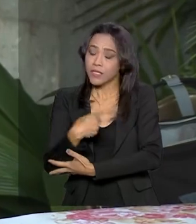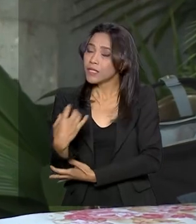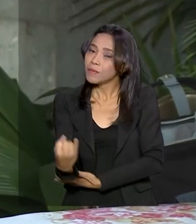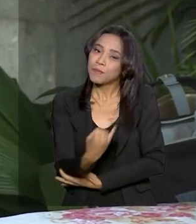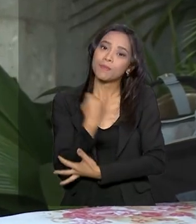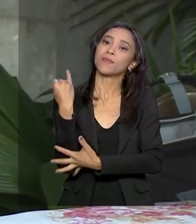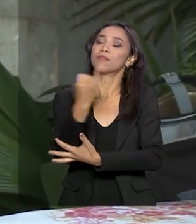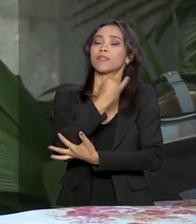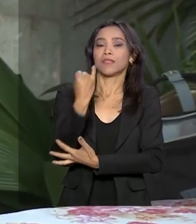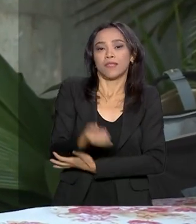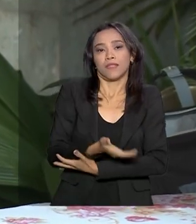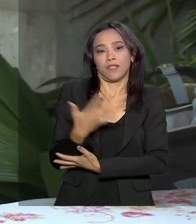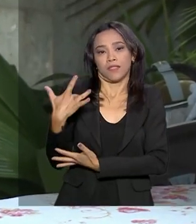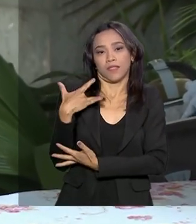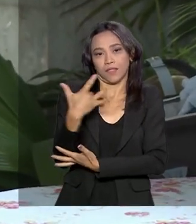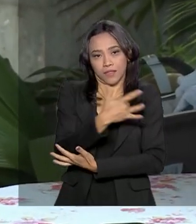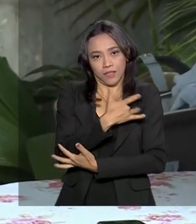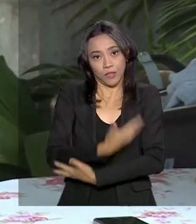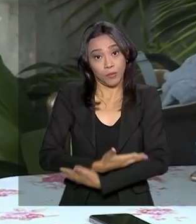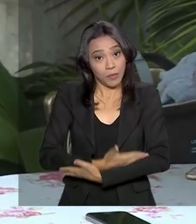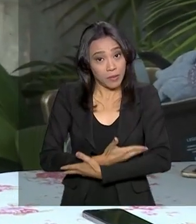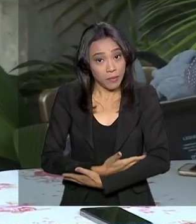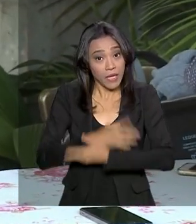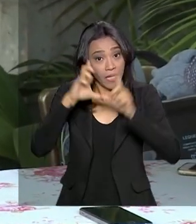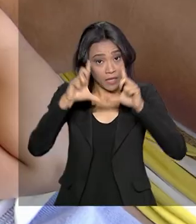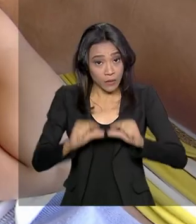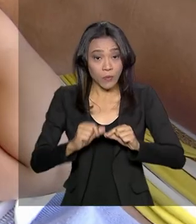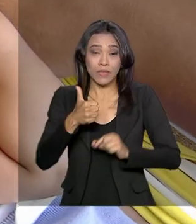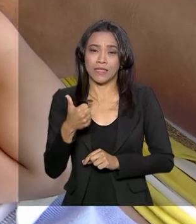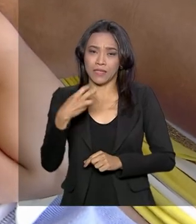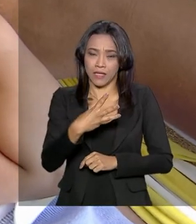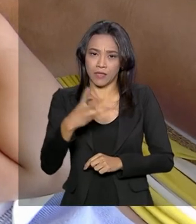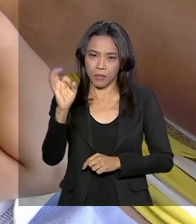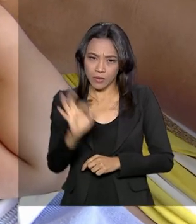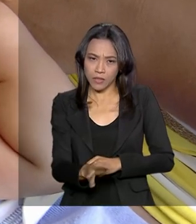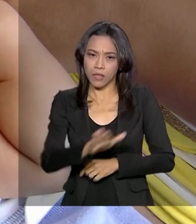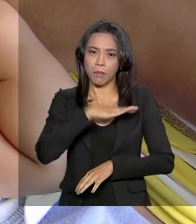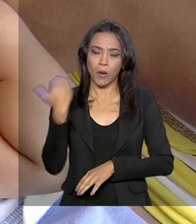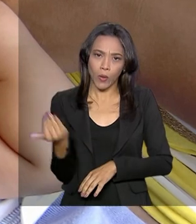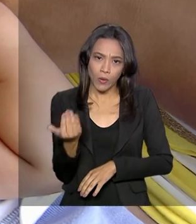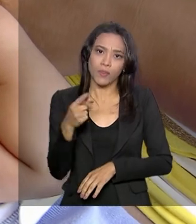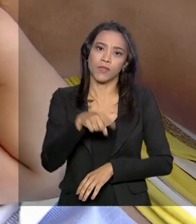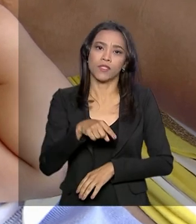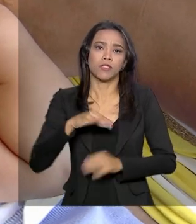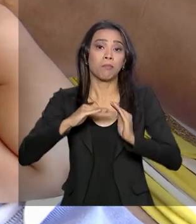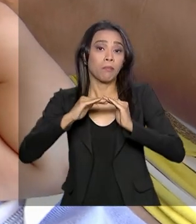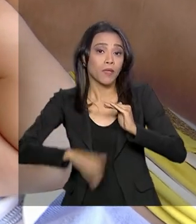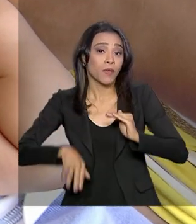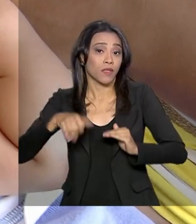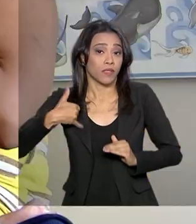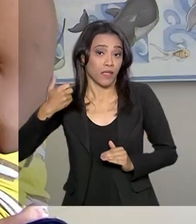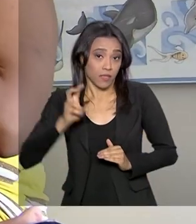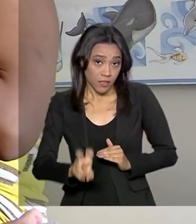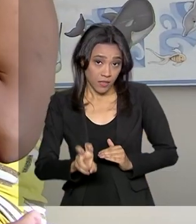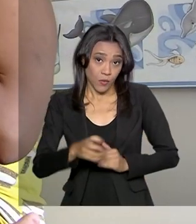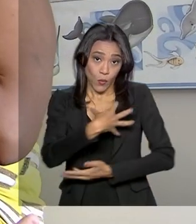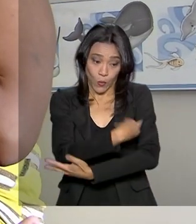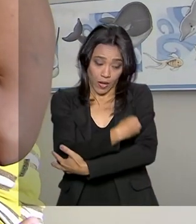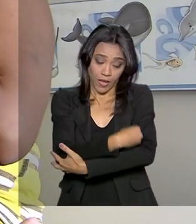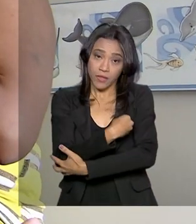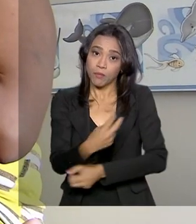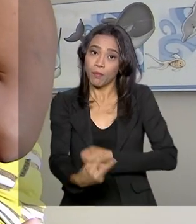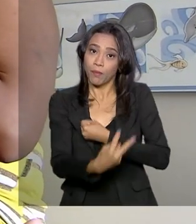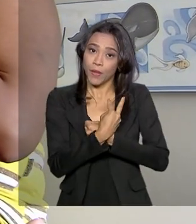de nutrição do bebê sendo capaz de reduzir em 13% a mortalidade em menores de cinco anos o leite materno protege